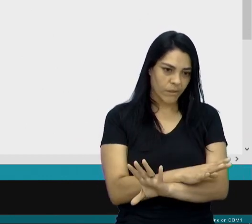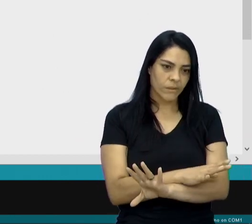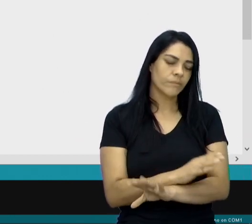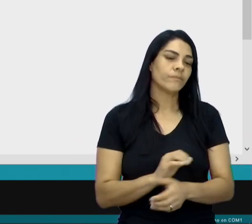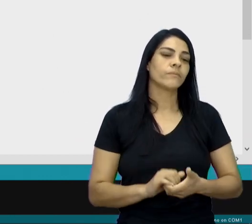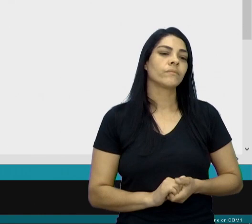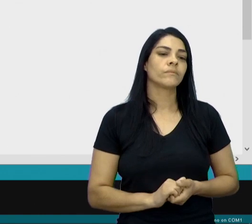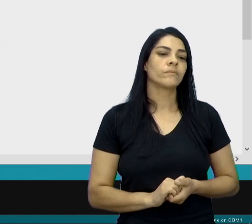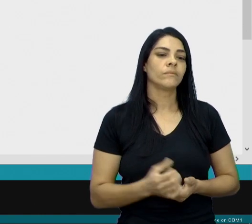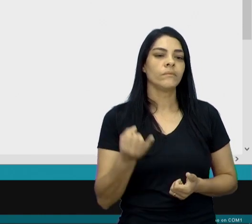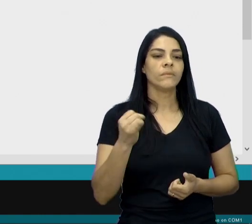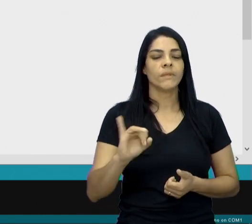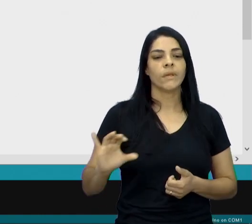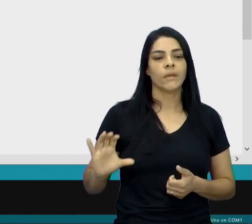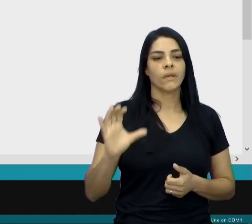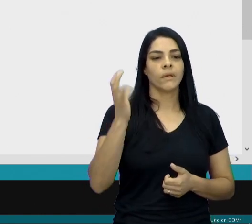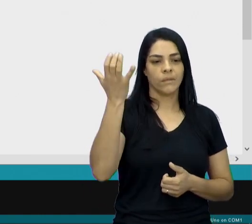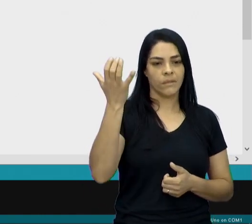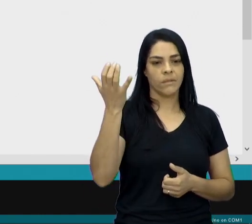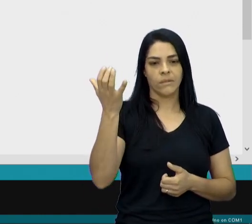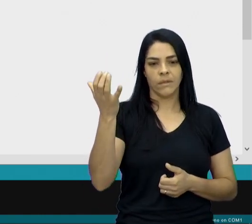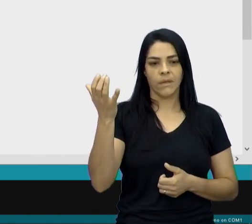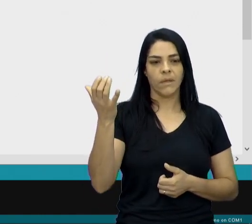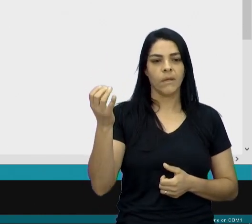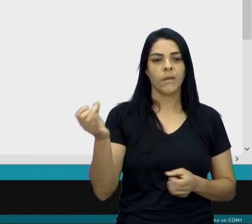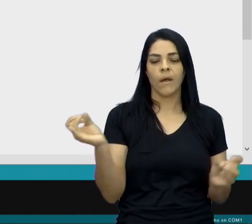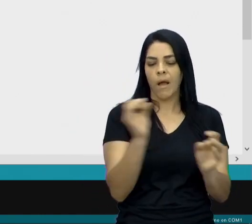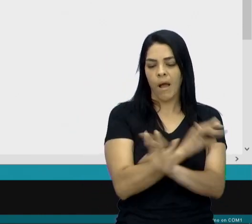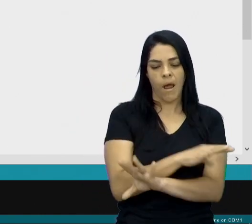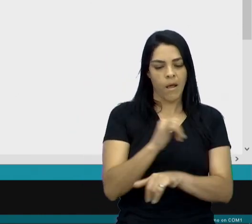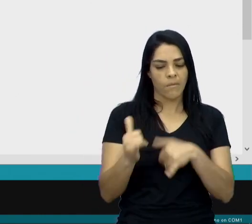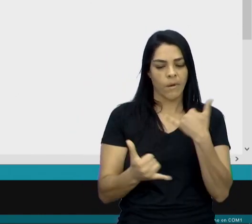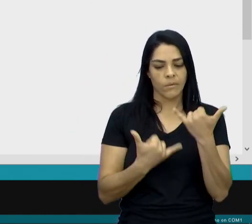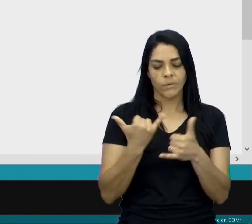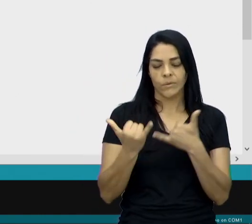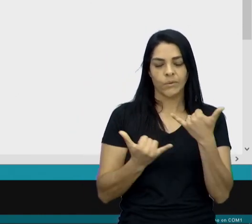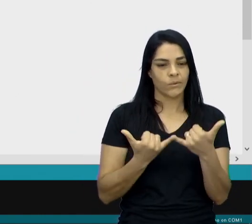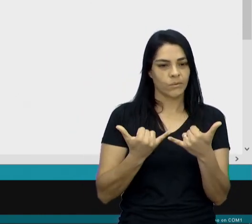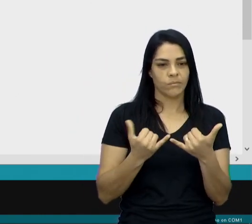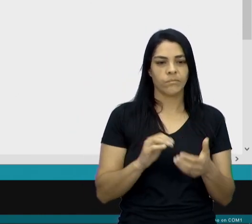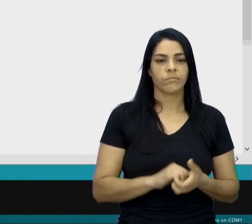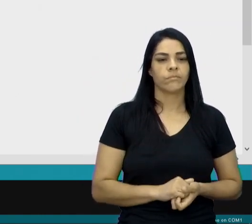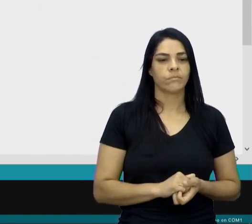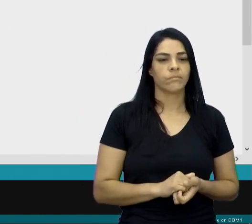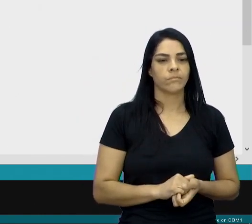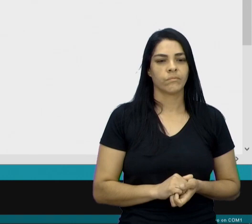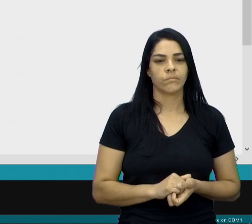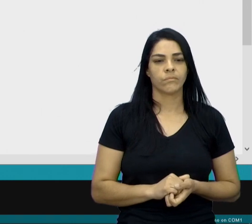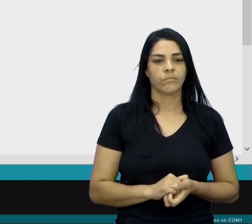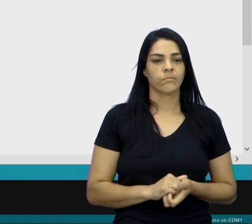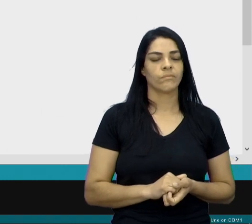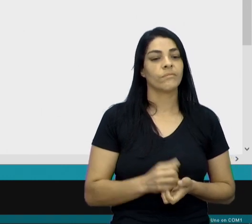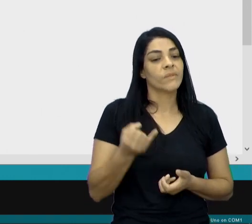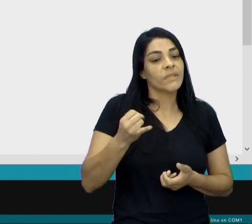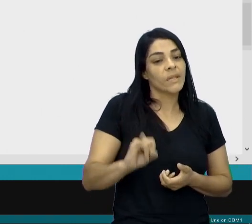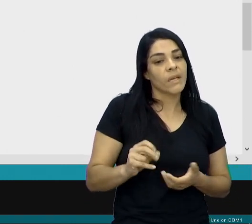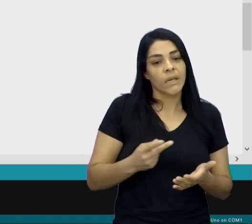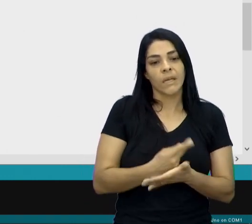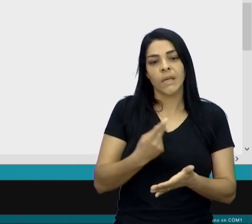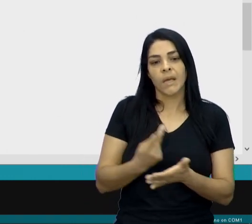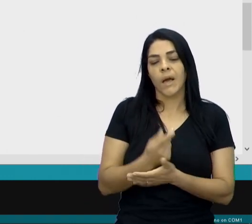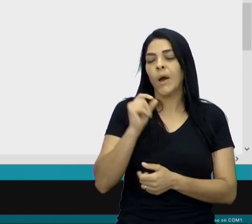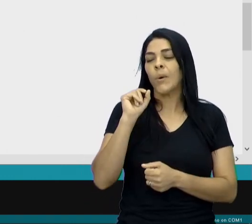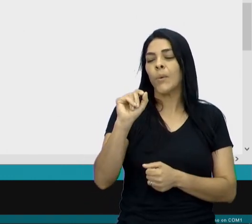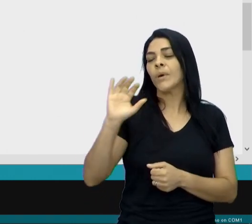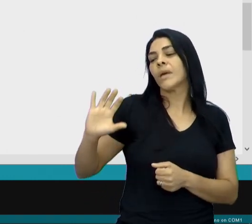ele vai falar, então, acaba o jogo. Daqui um pouco a gente vai falar o que acontece no game over. Agora, se ele errar, ó, o que